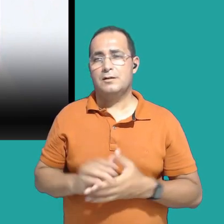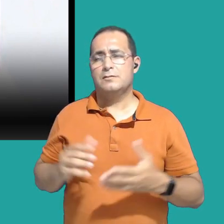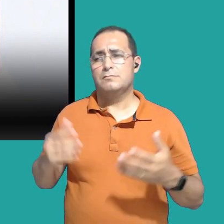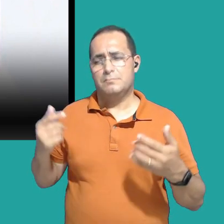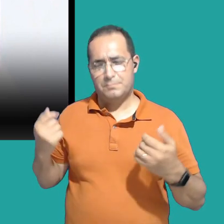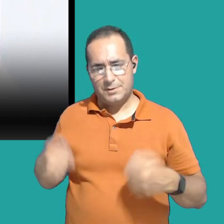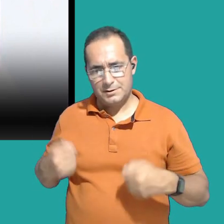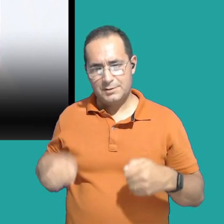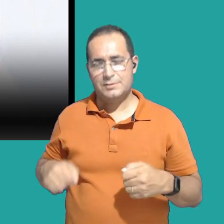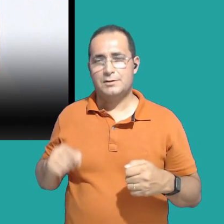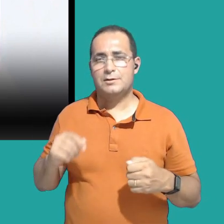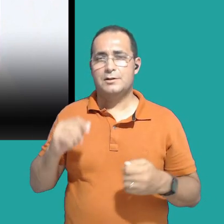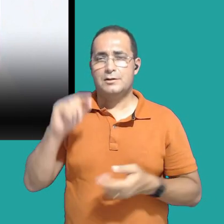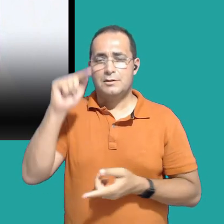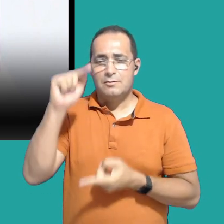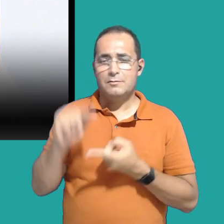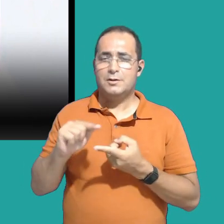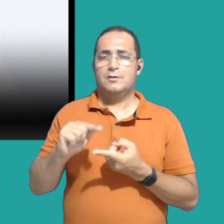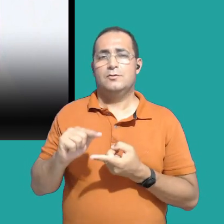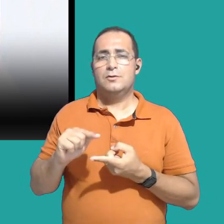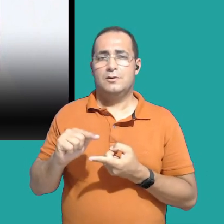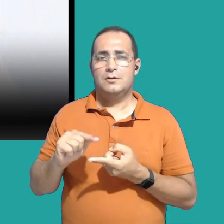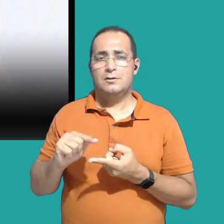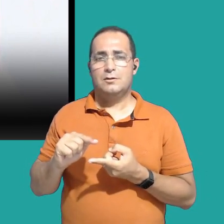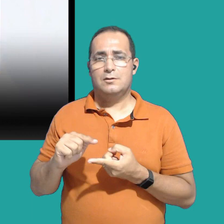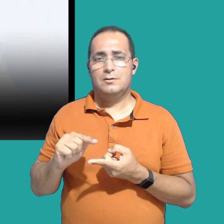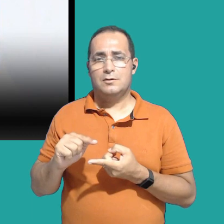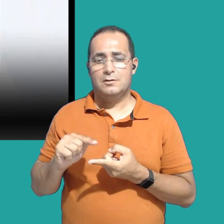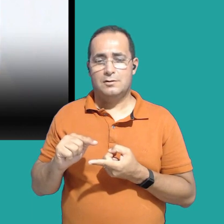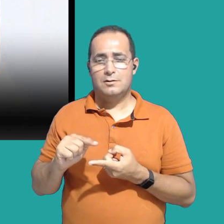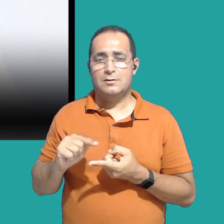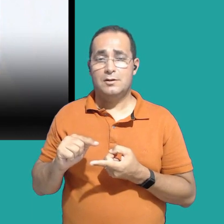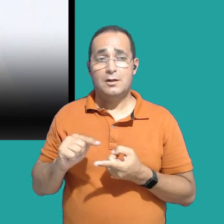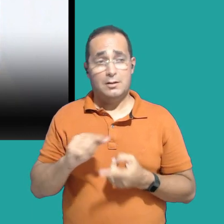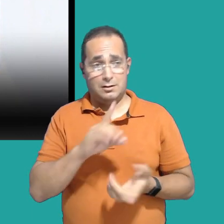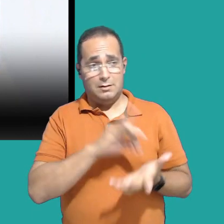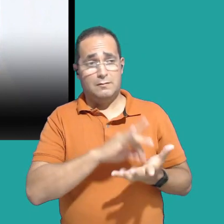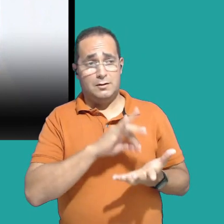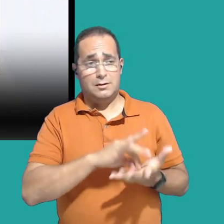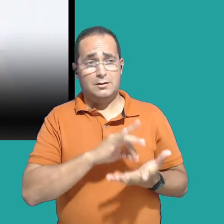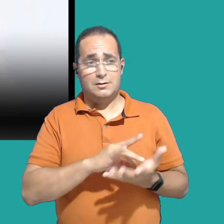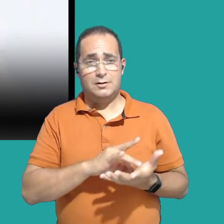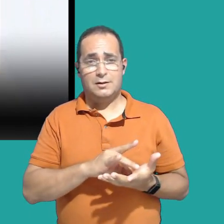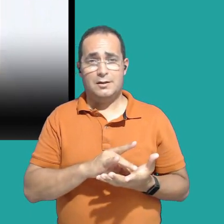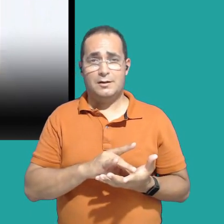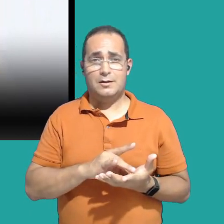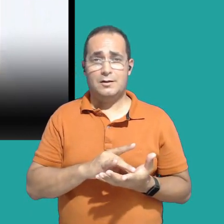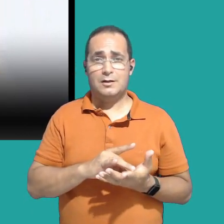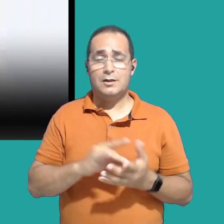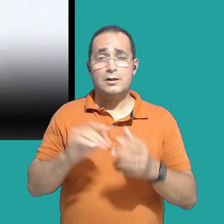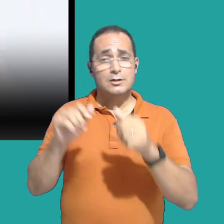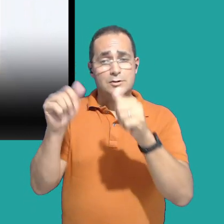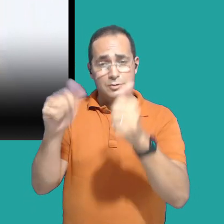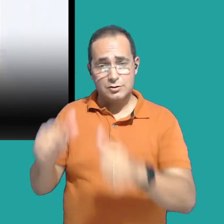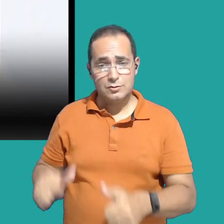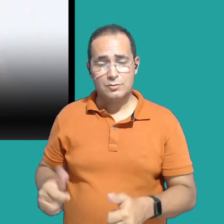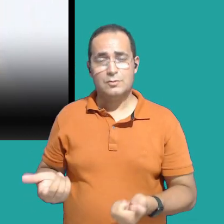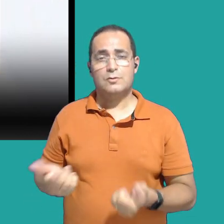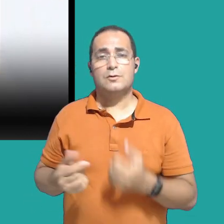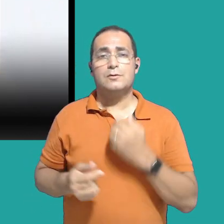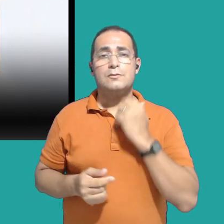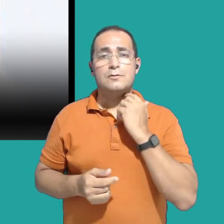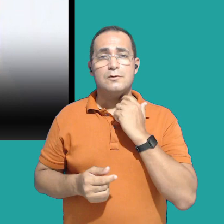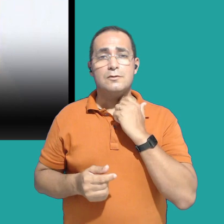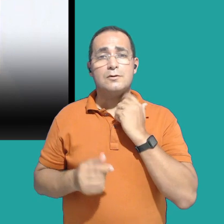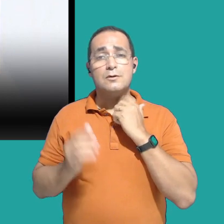que ele diz, gente, deveria existir uma miniatura. É verdade. Eu já vi esse rapaz.